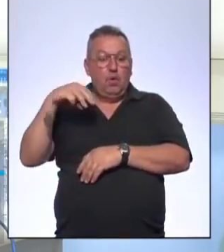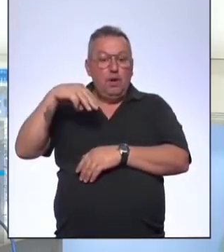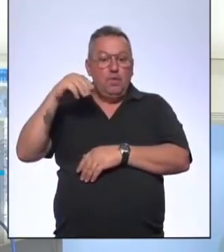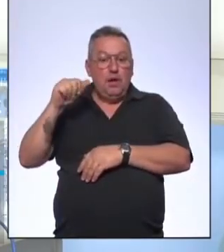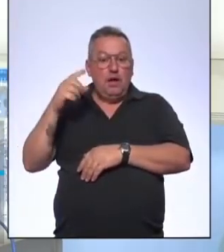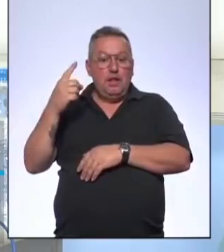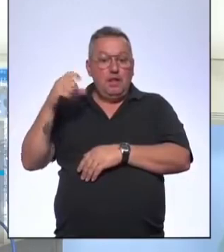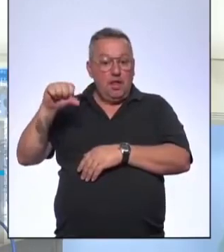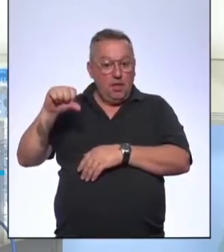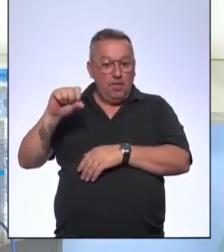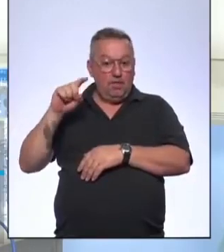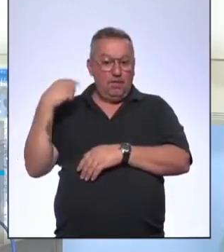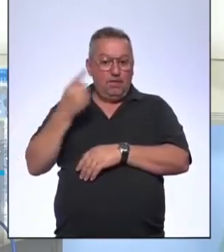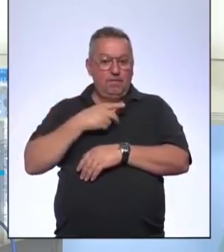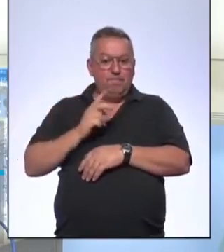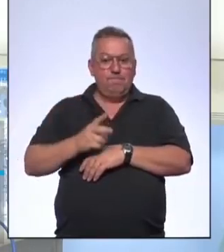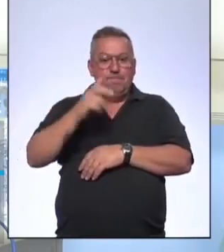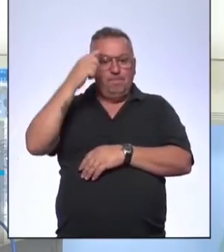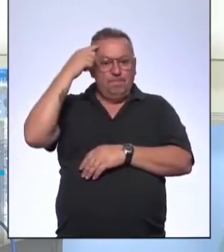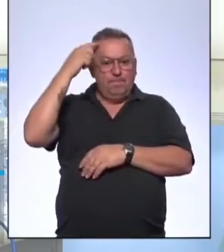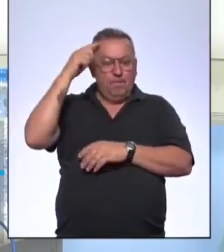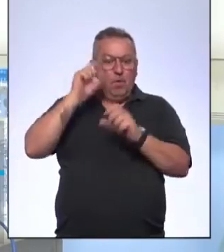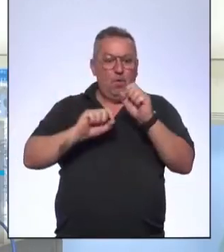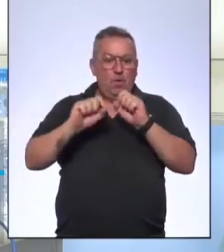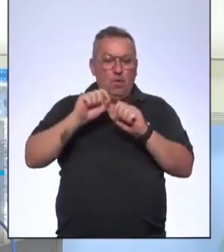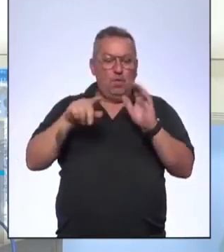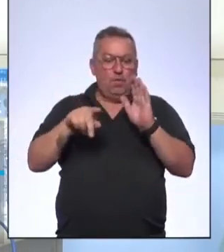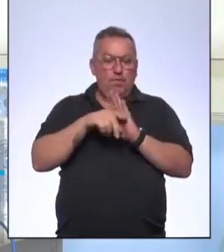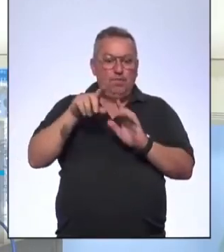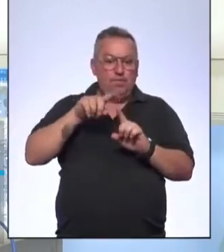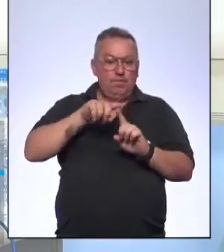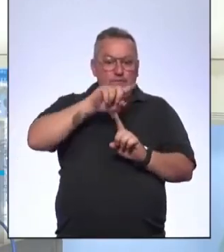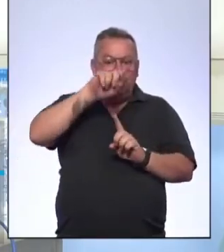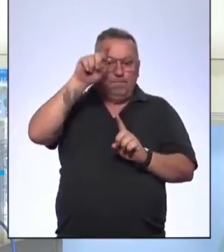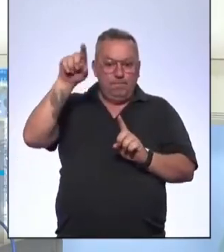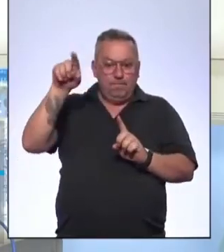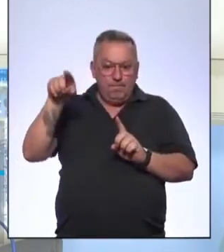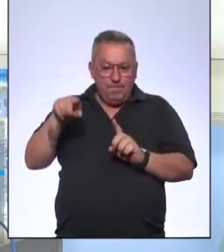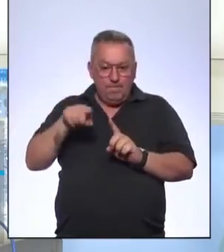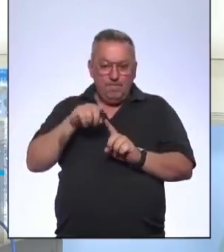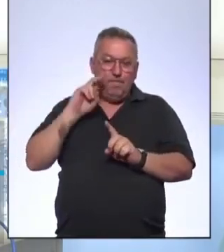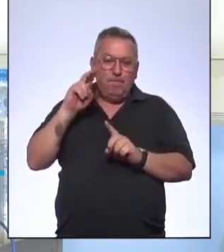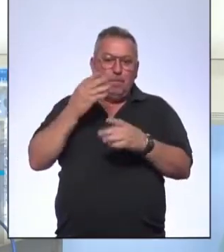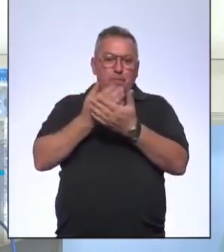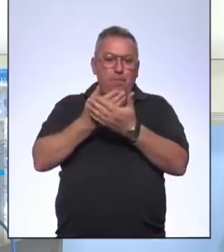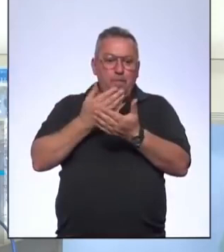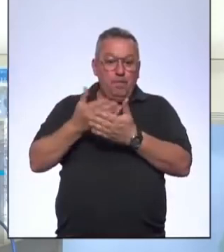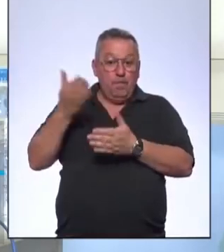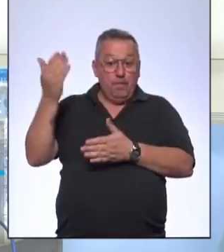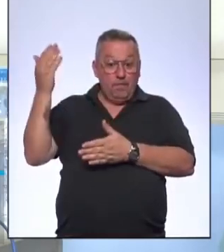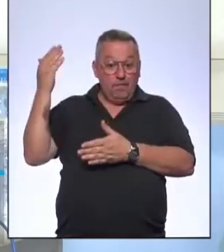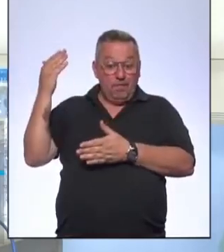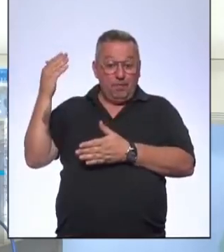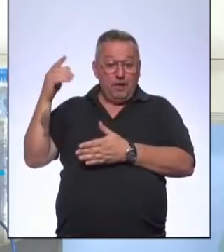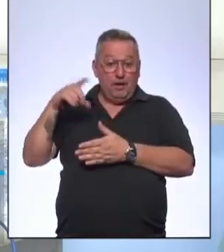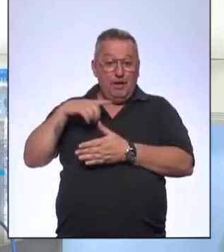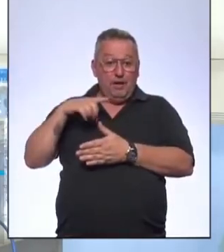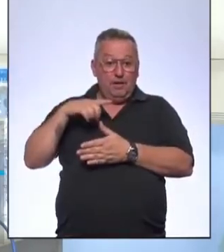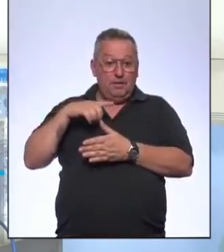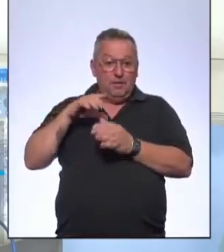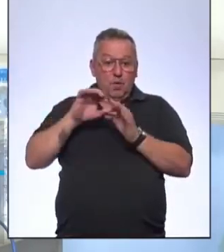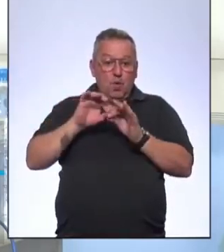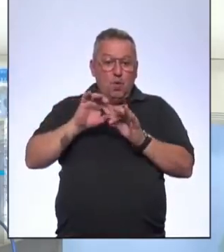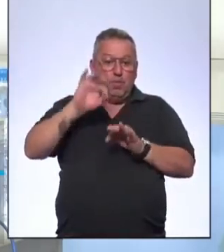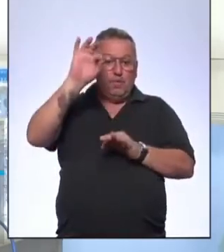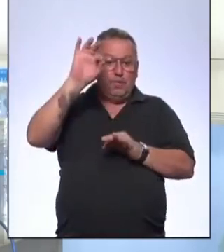Nessa habilidade, nós vamos continuar a ideia da questão do círculo, né? Então, vimos na aula passada, se você não viu, né? Nós temos o